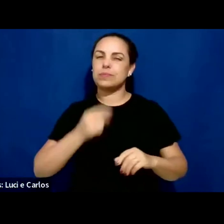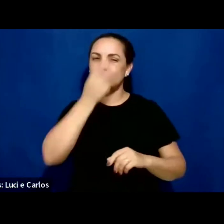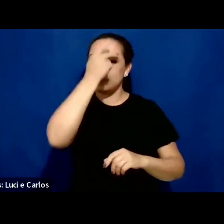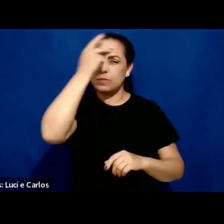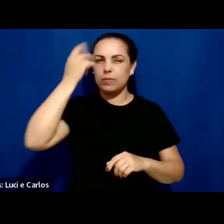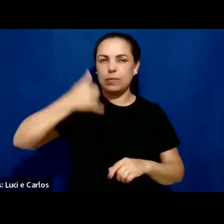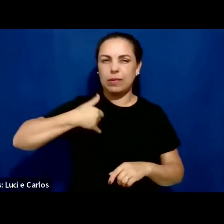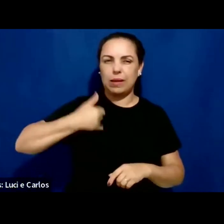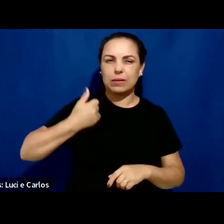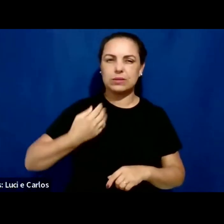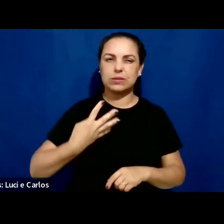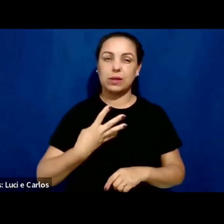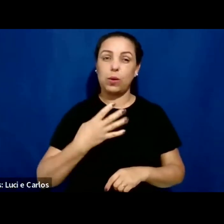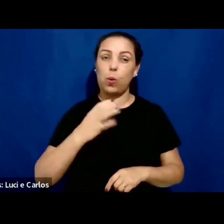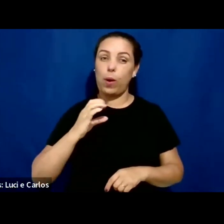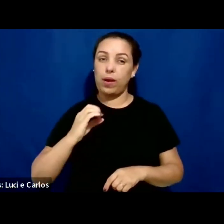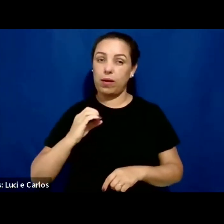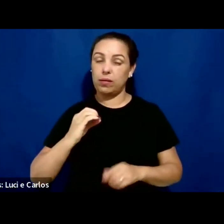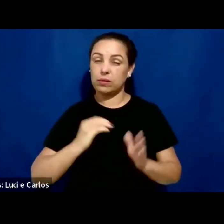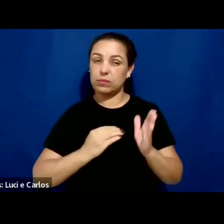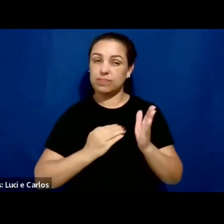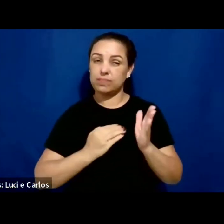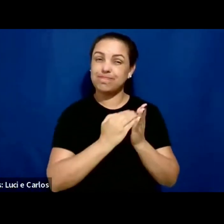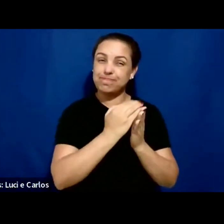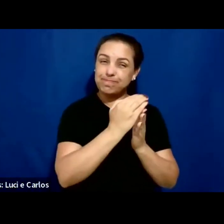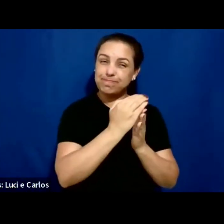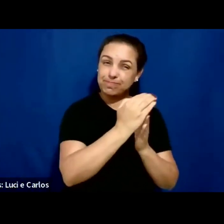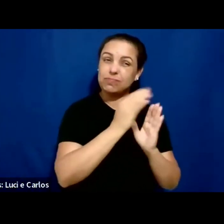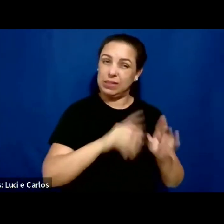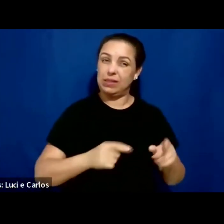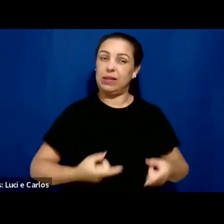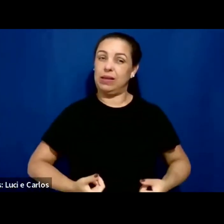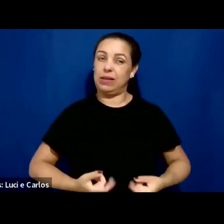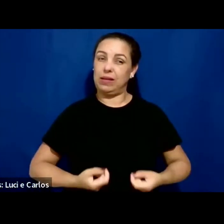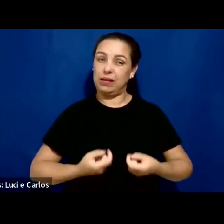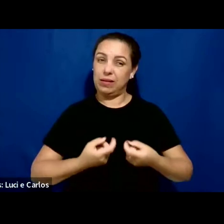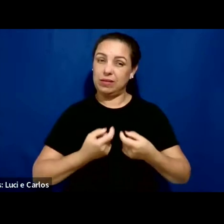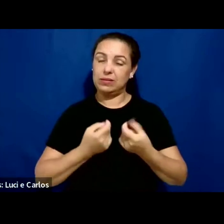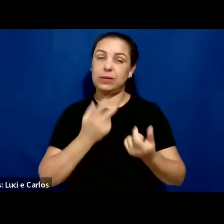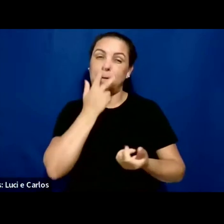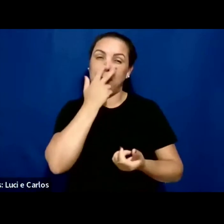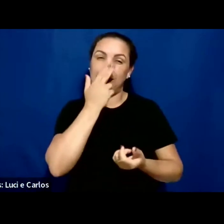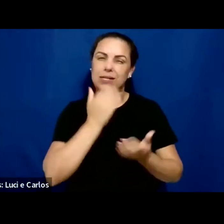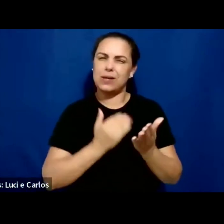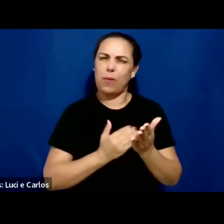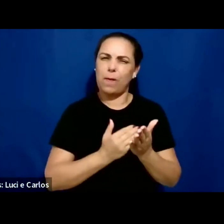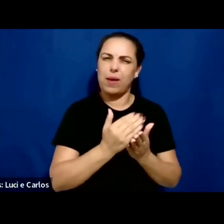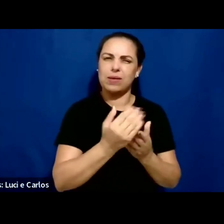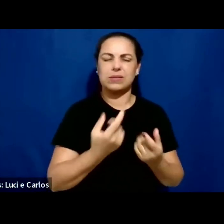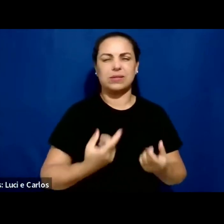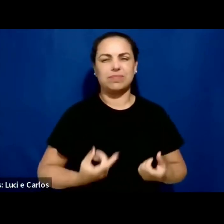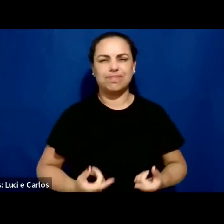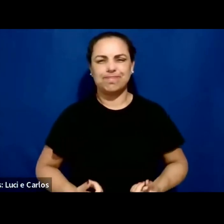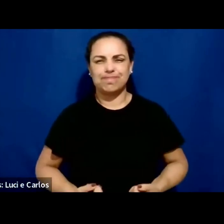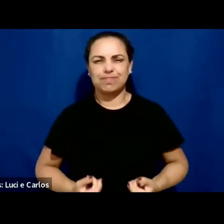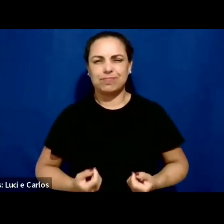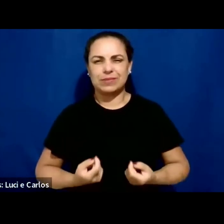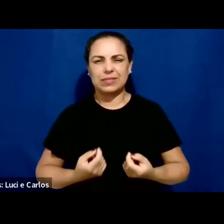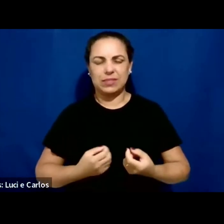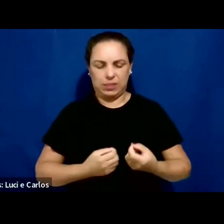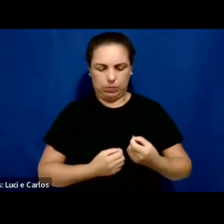dos 40 anos. É quando ele começa a ter um início, né? E acelerar também